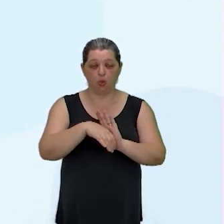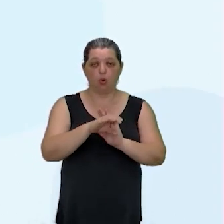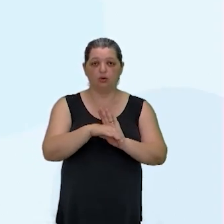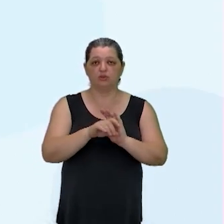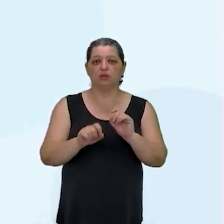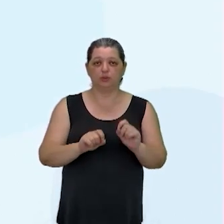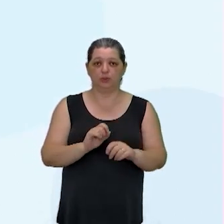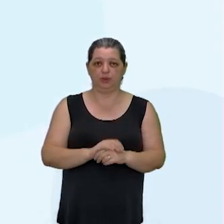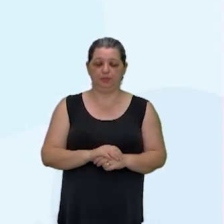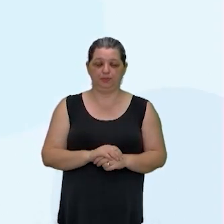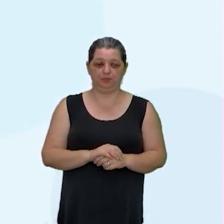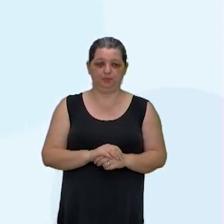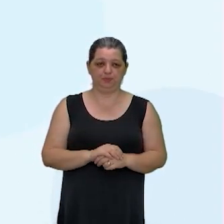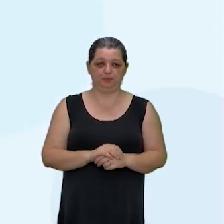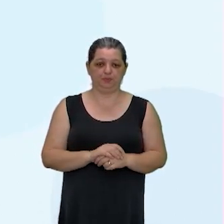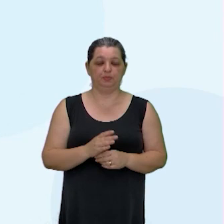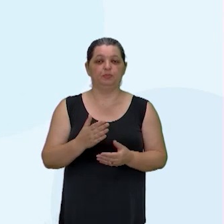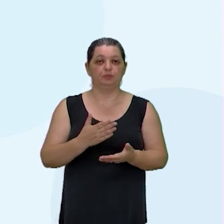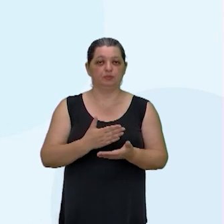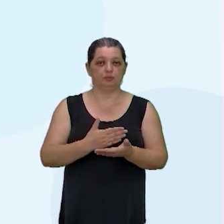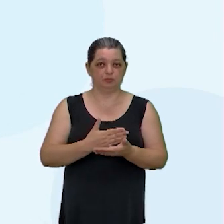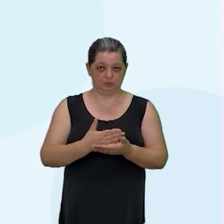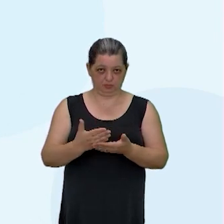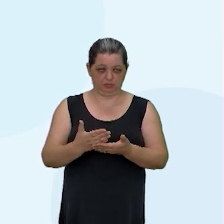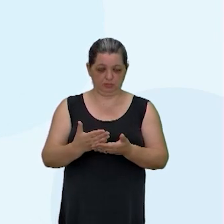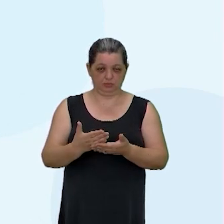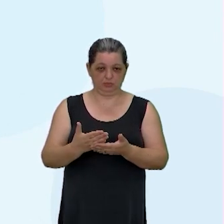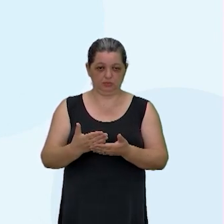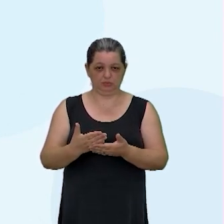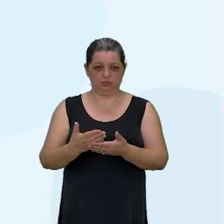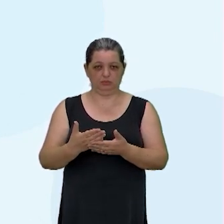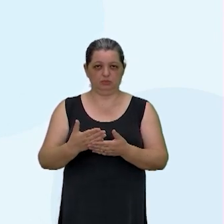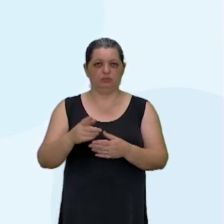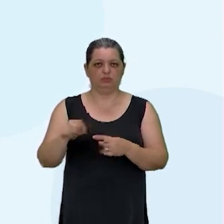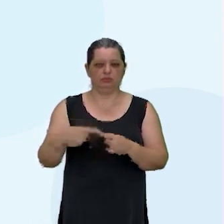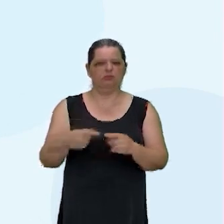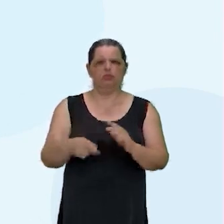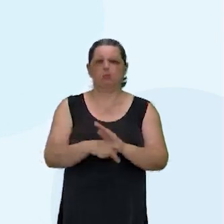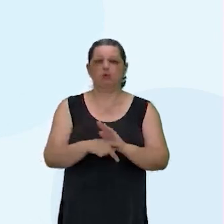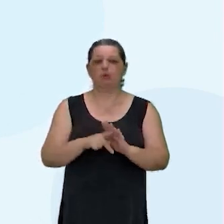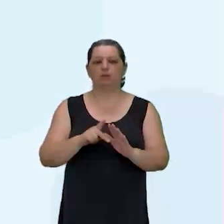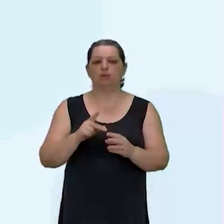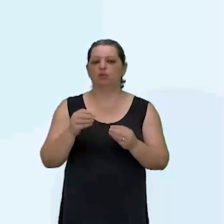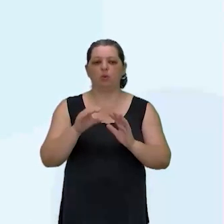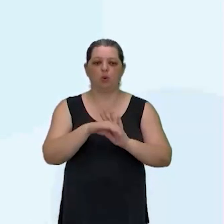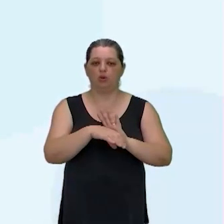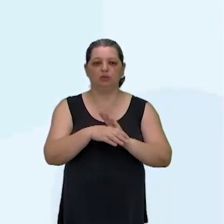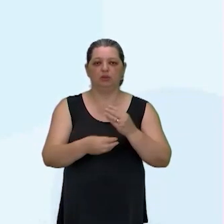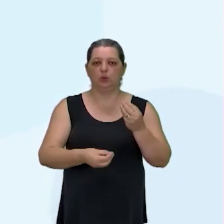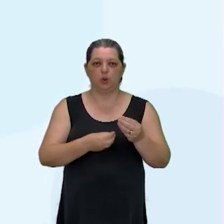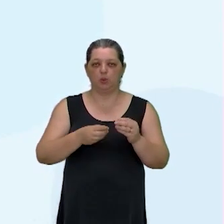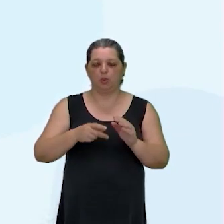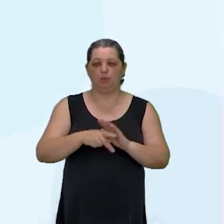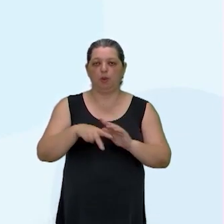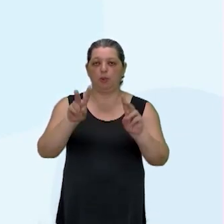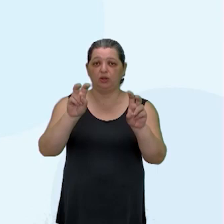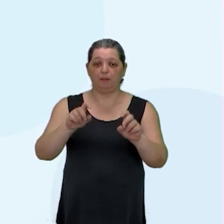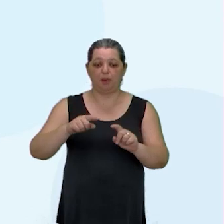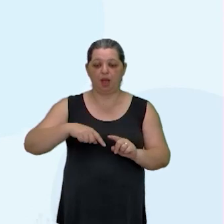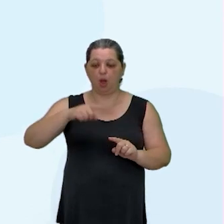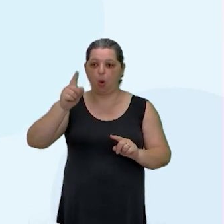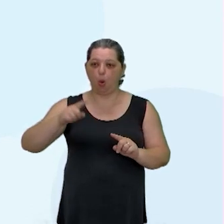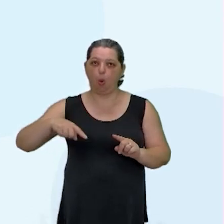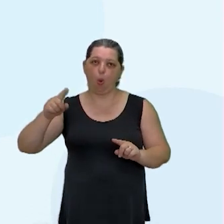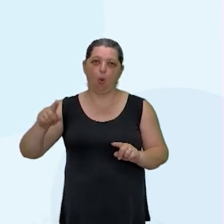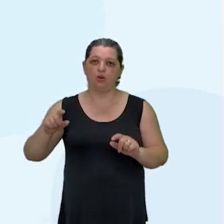para você vai começar a aula na próxima aqui em cima do vídeo aí conceito onda com vocês então